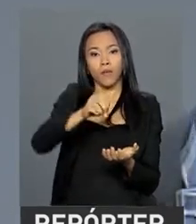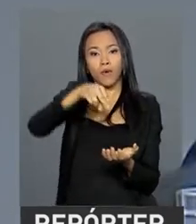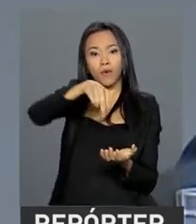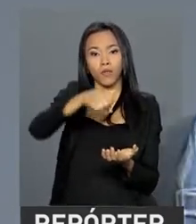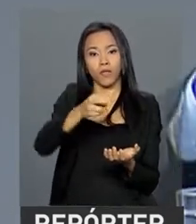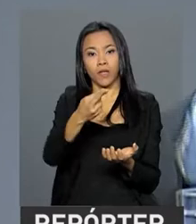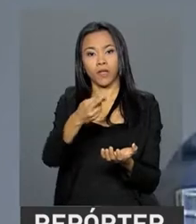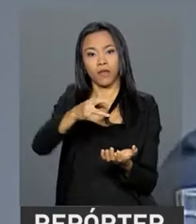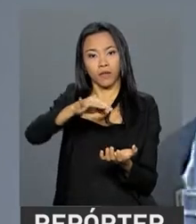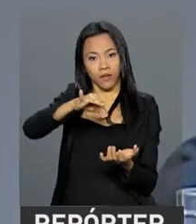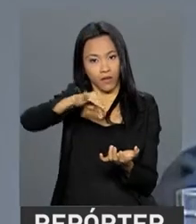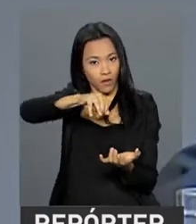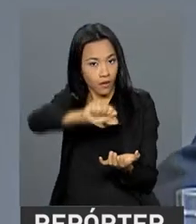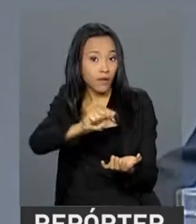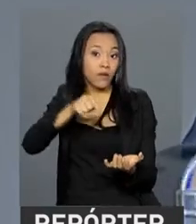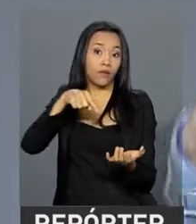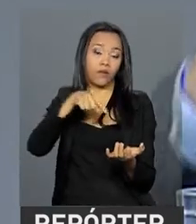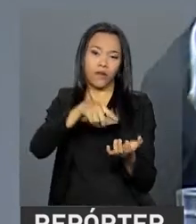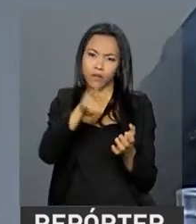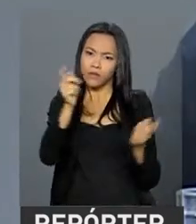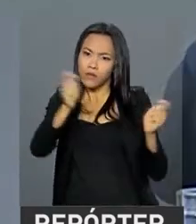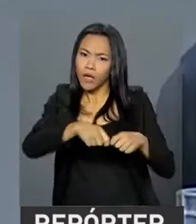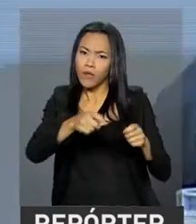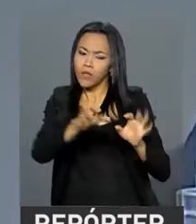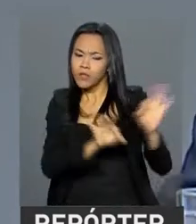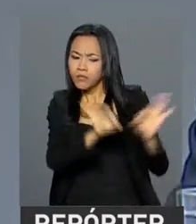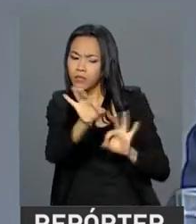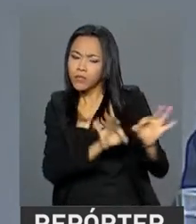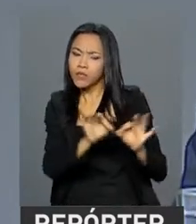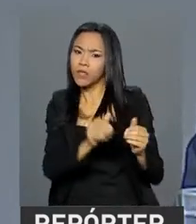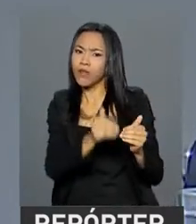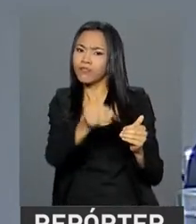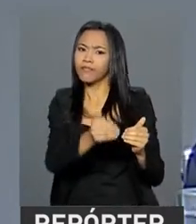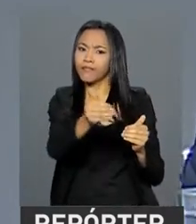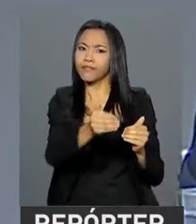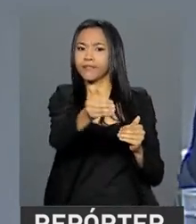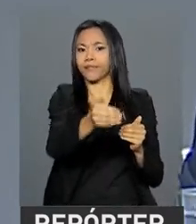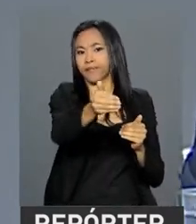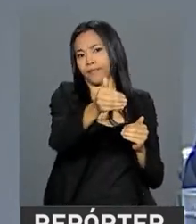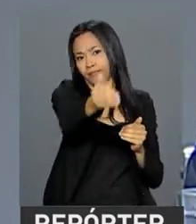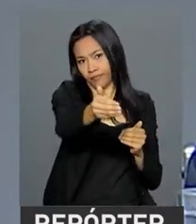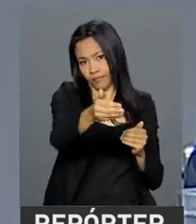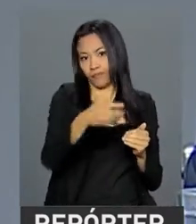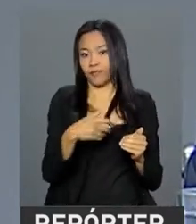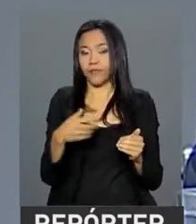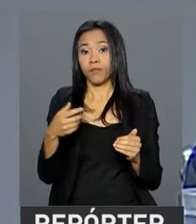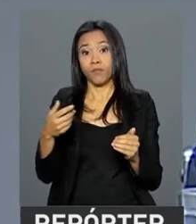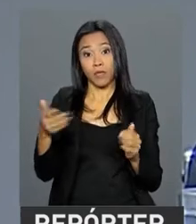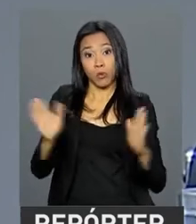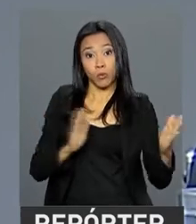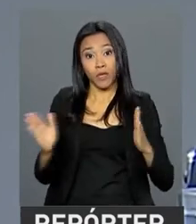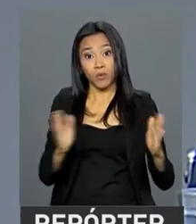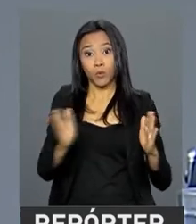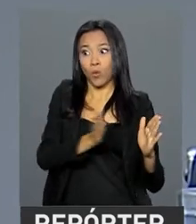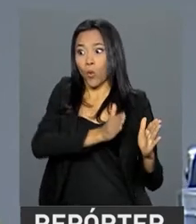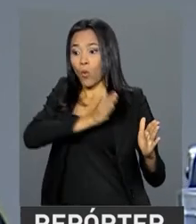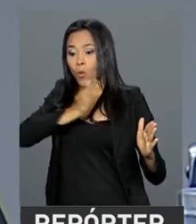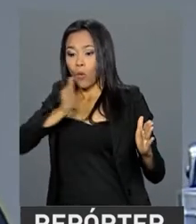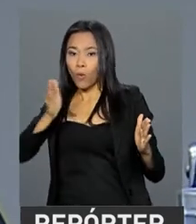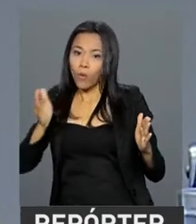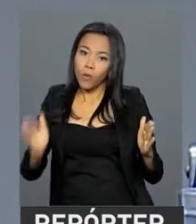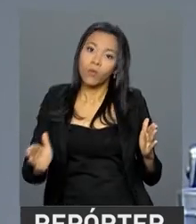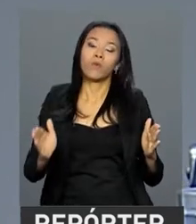choques que ocorre no curto prazo desde que as expectativas para períodos mais longos estejam